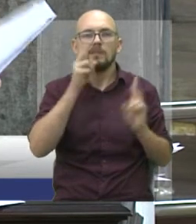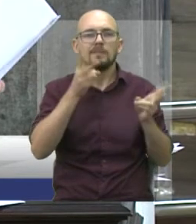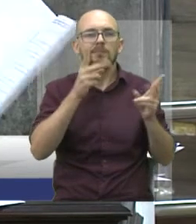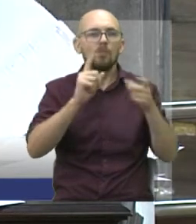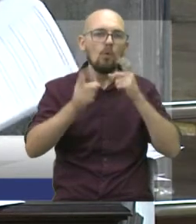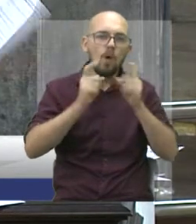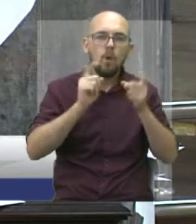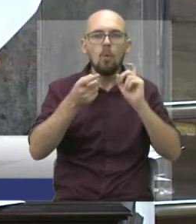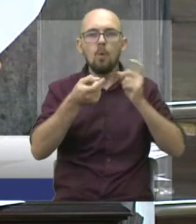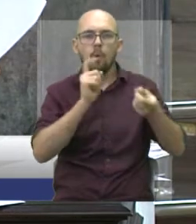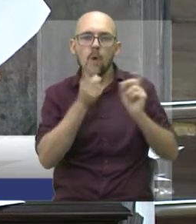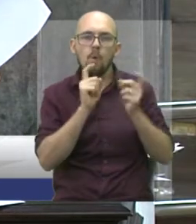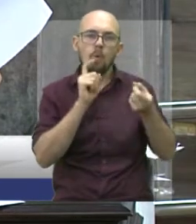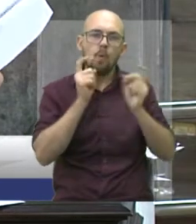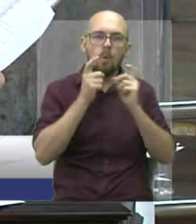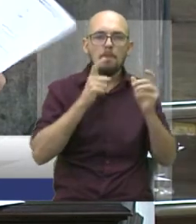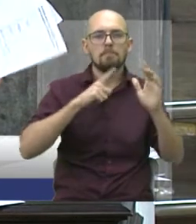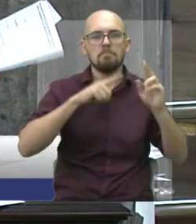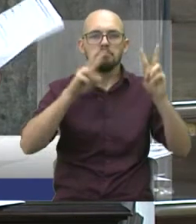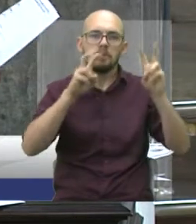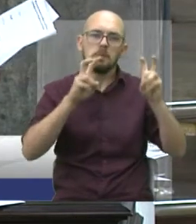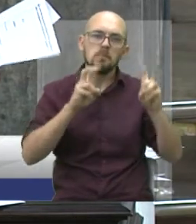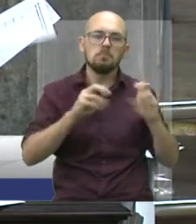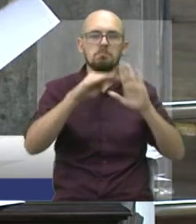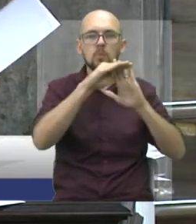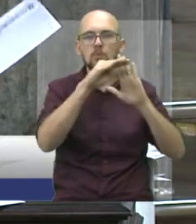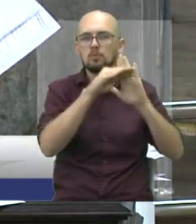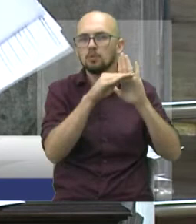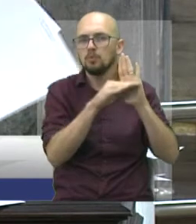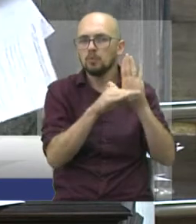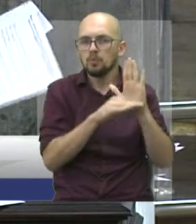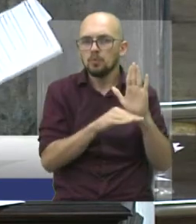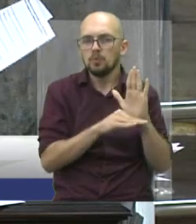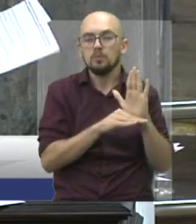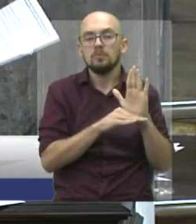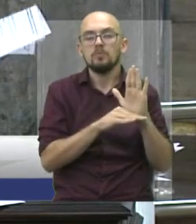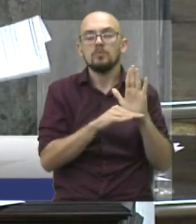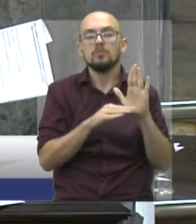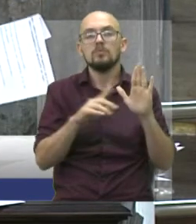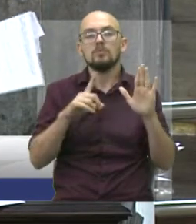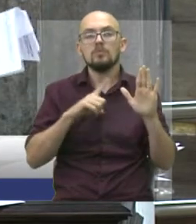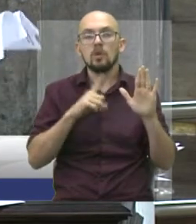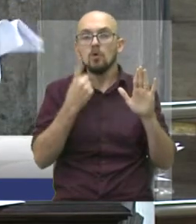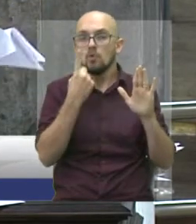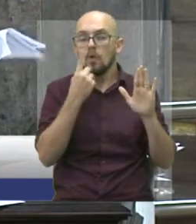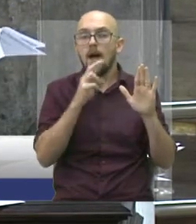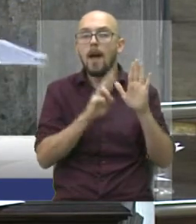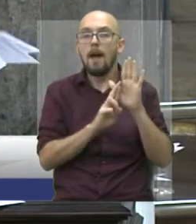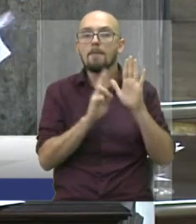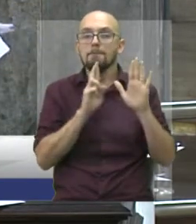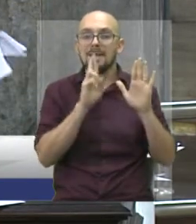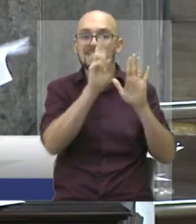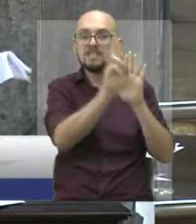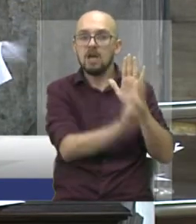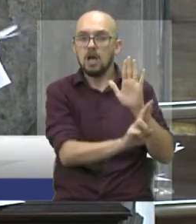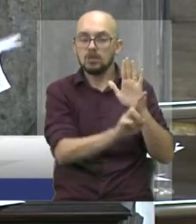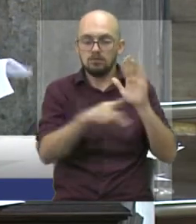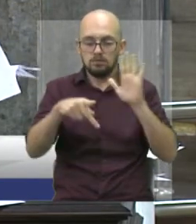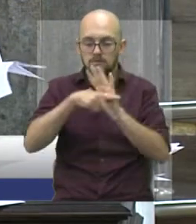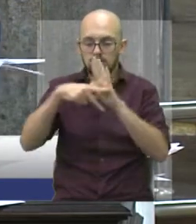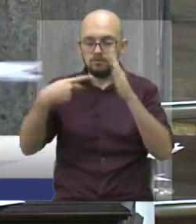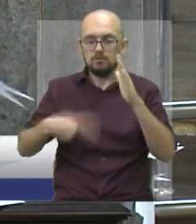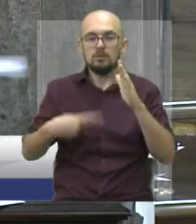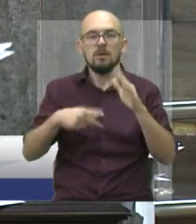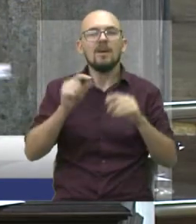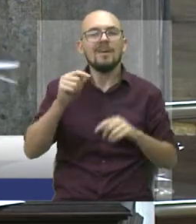reuniões, várias pautas, e nós temos uma representante na nossa casa, que